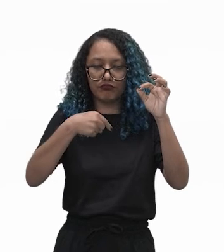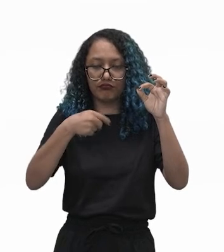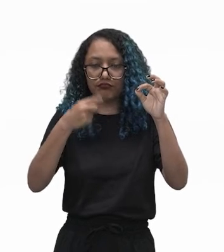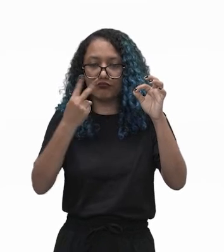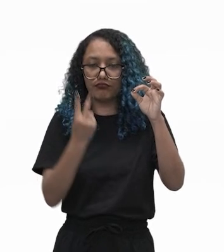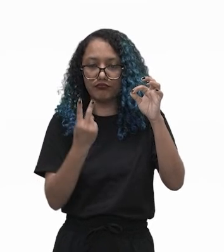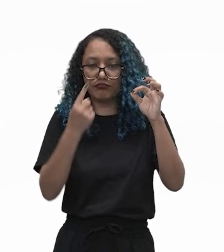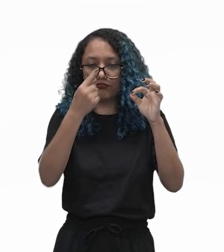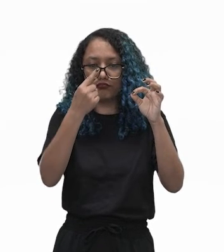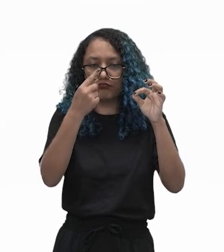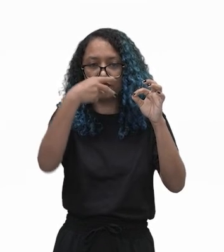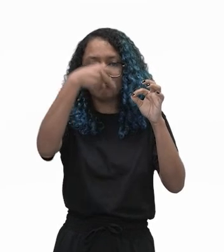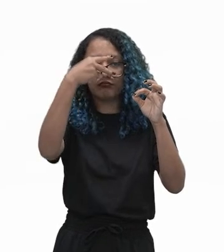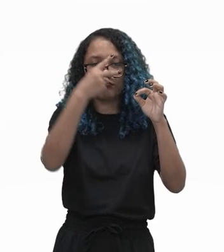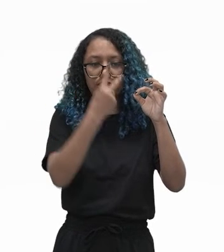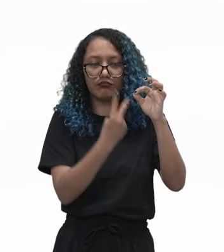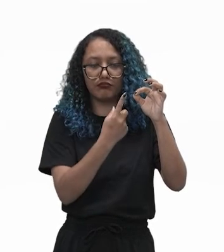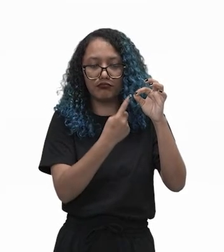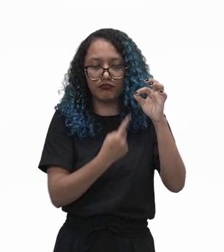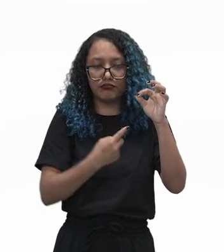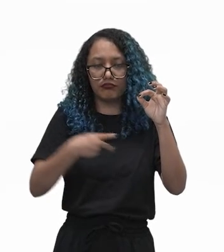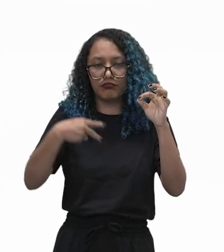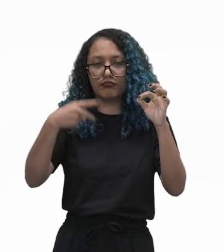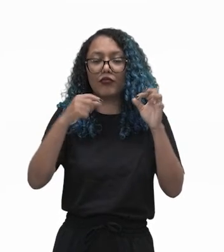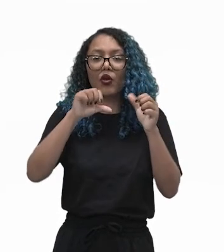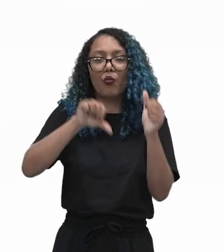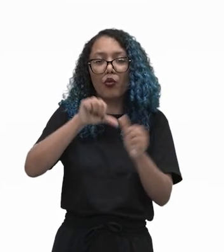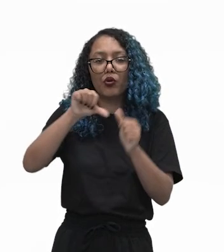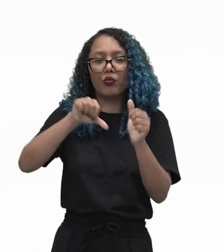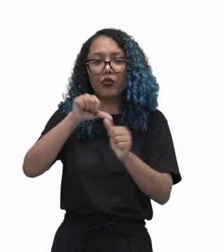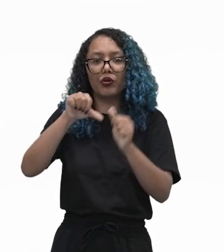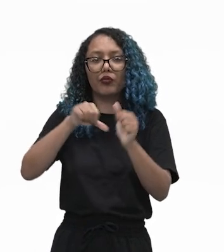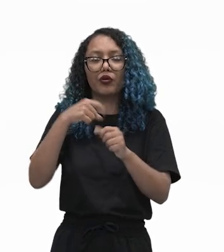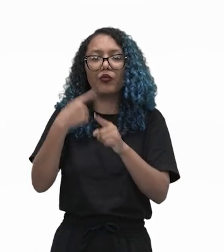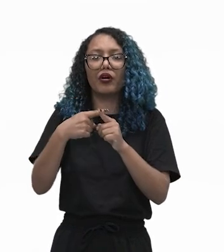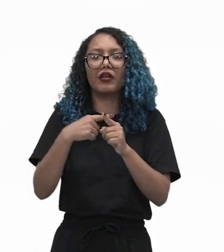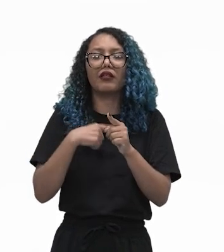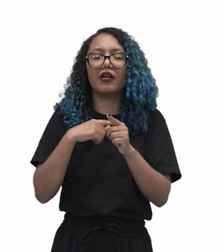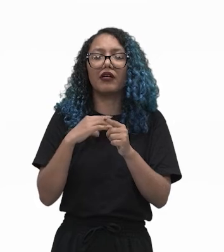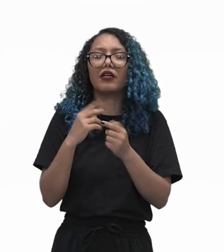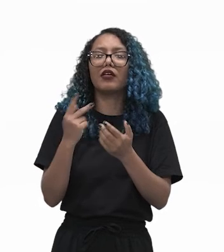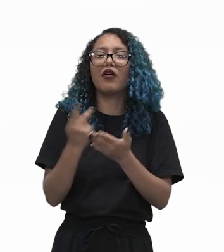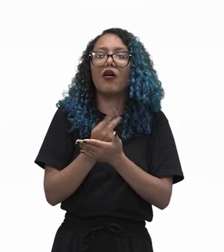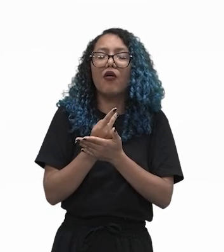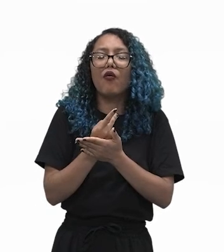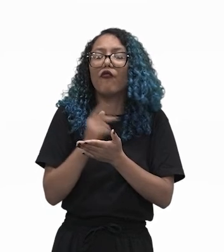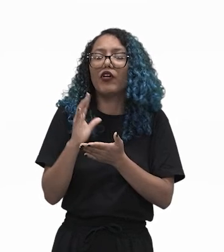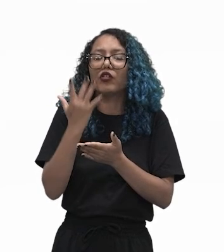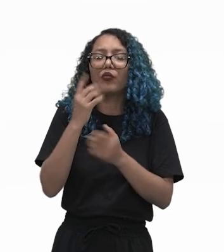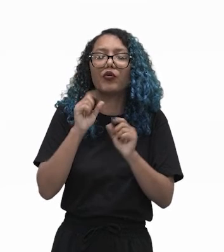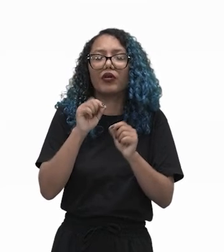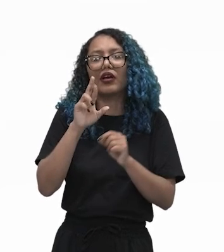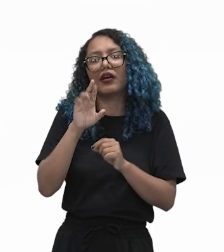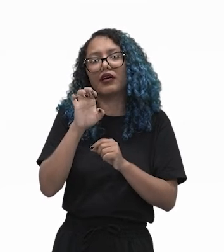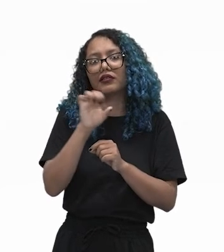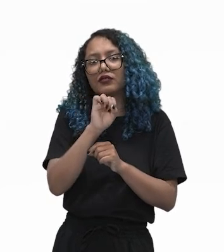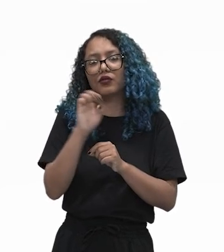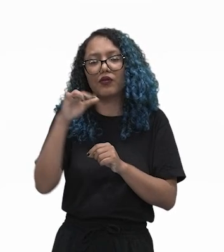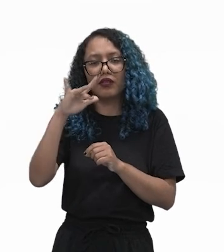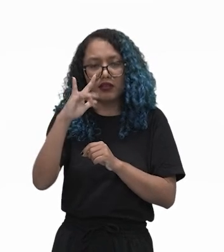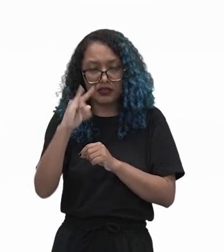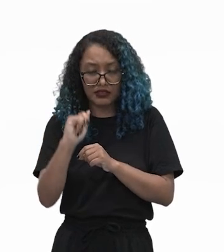ficam girando, mudando de lugar o tempo todo por causa de um fenômeno chamado de ressonância, então a gente representa por